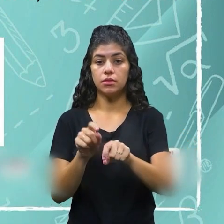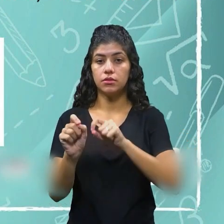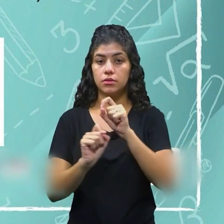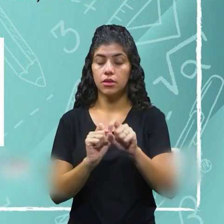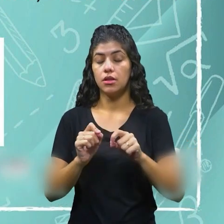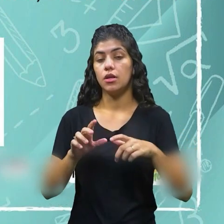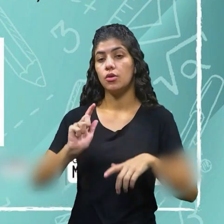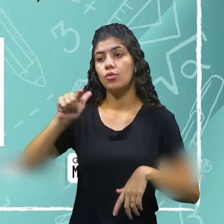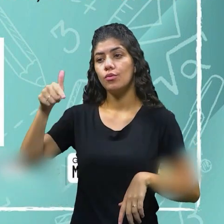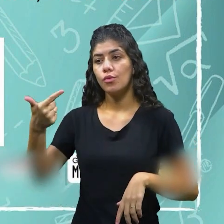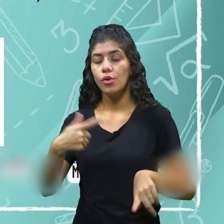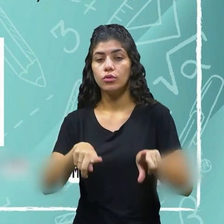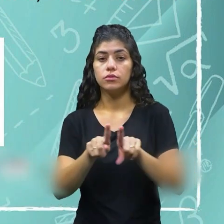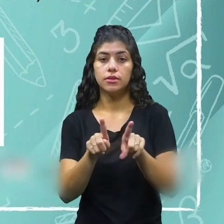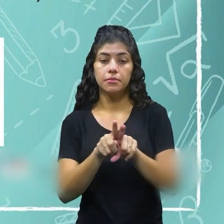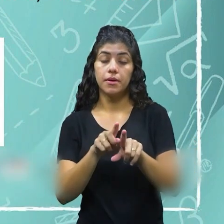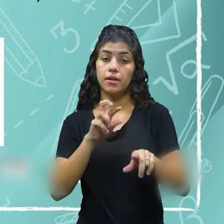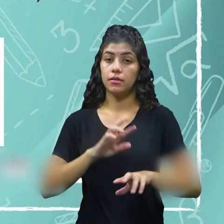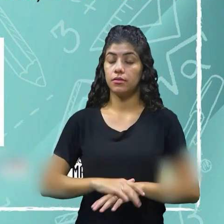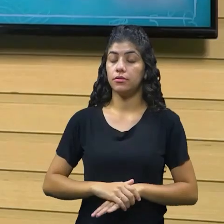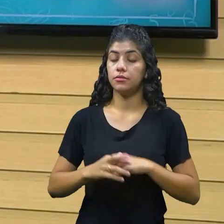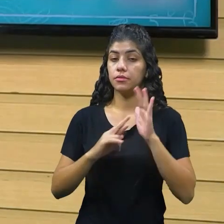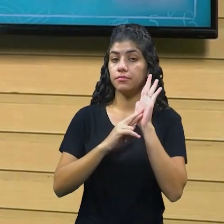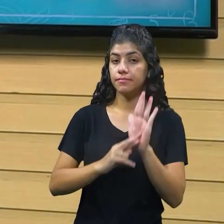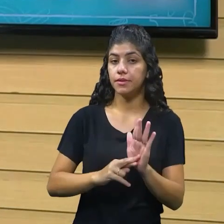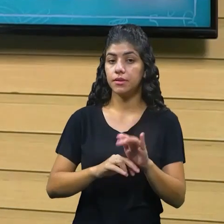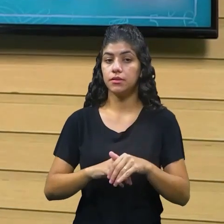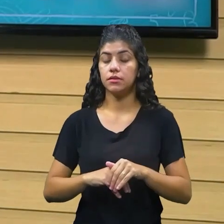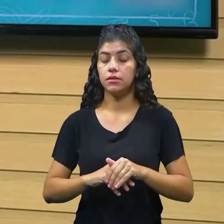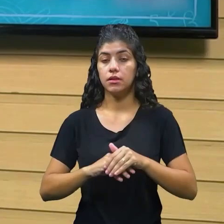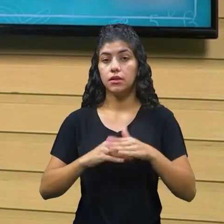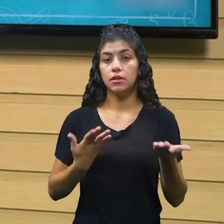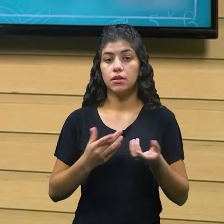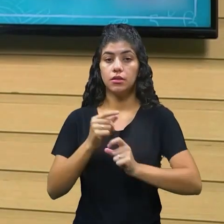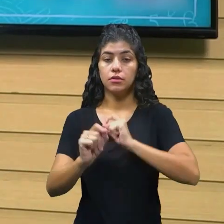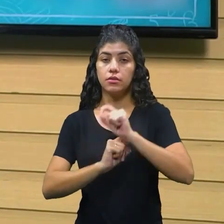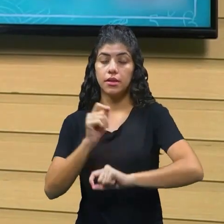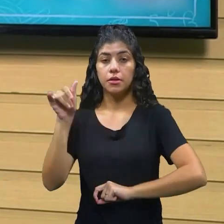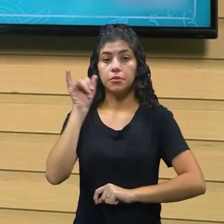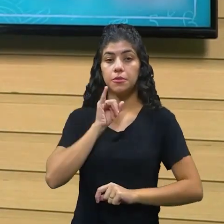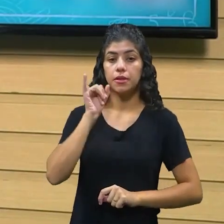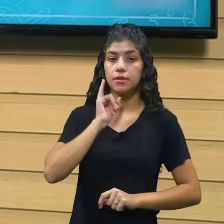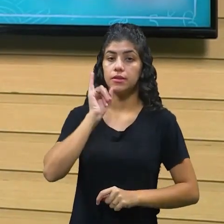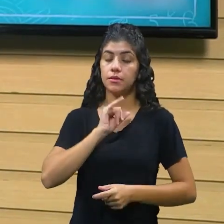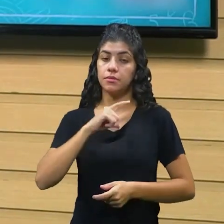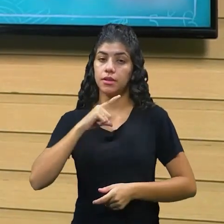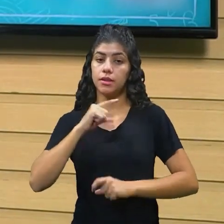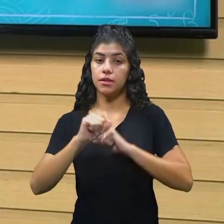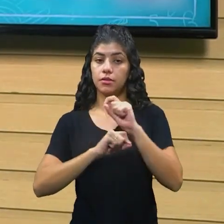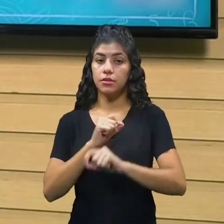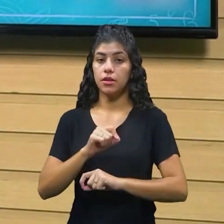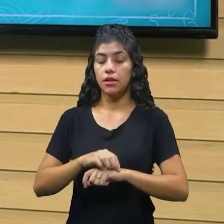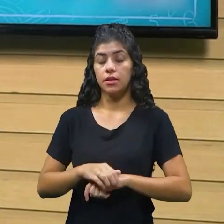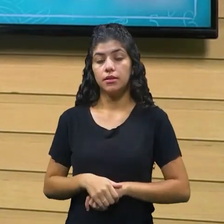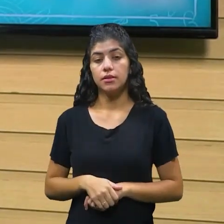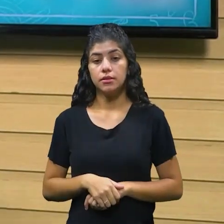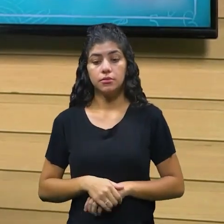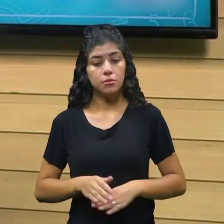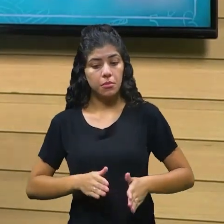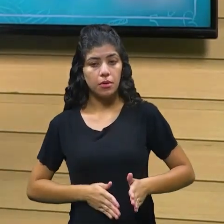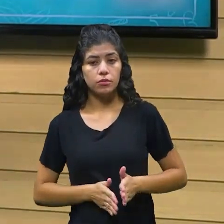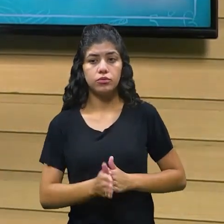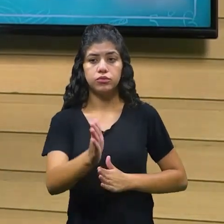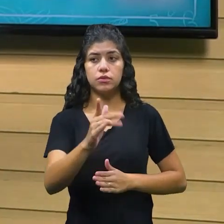relação ao outro que serve de referência. Então, quando a gente, por exemplo, você está numa rodovia e você vê